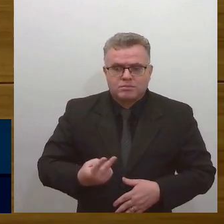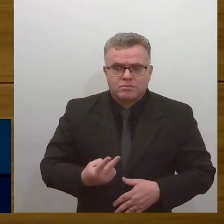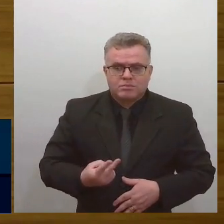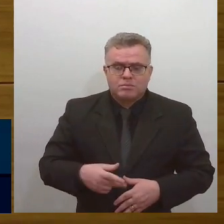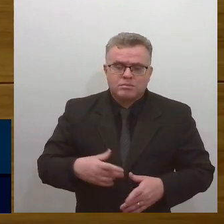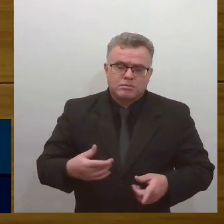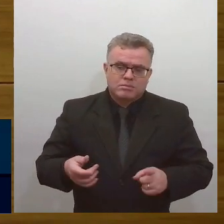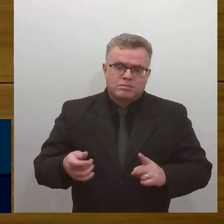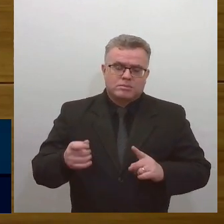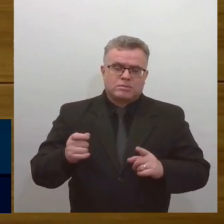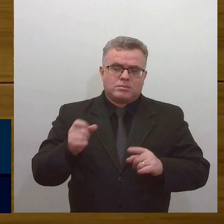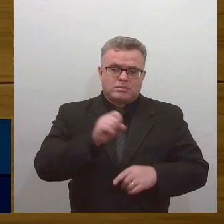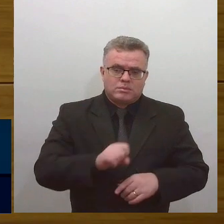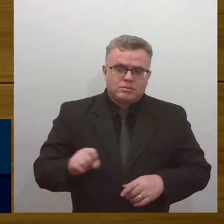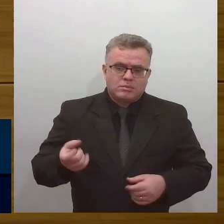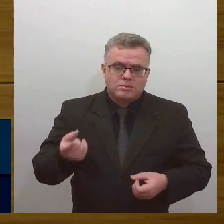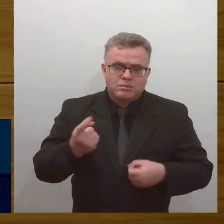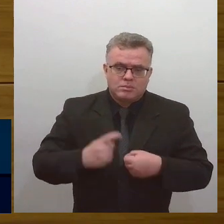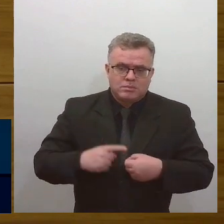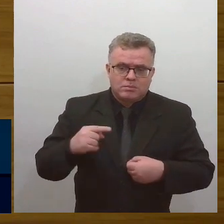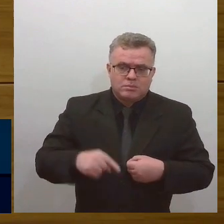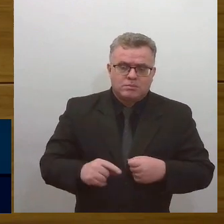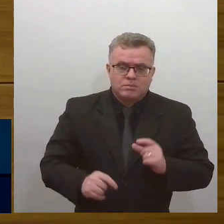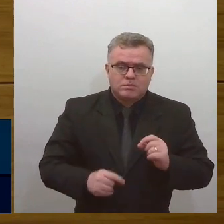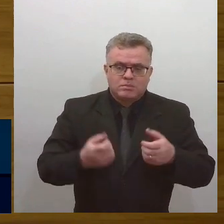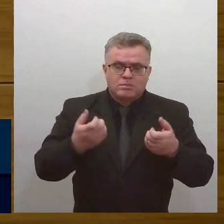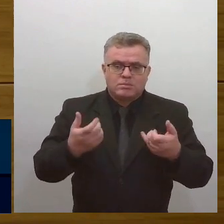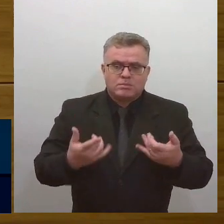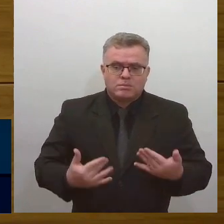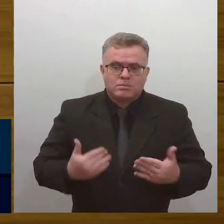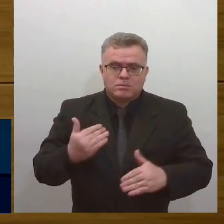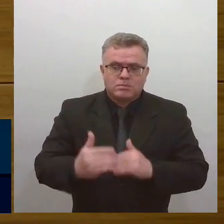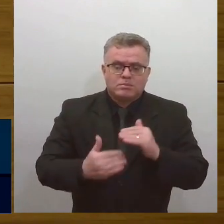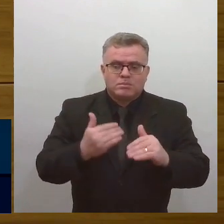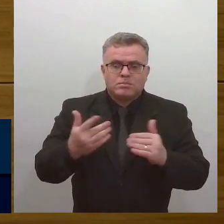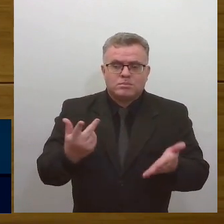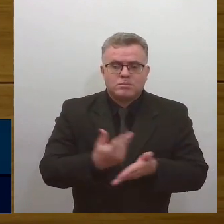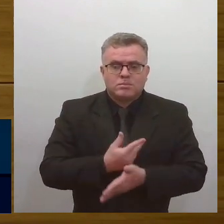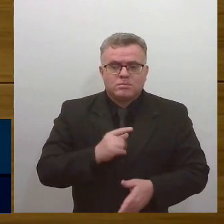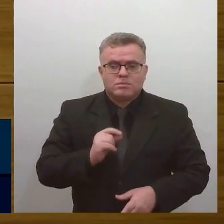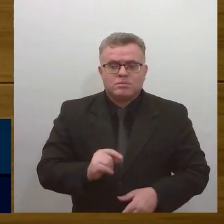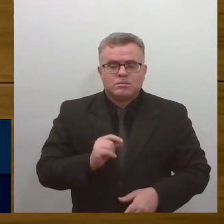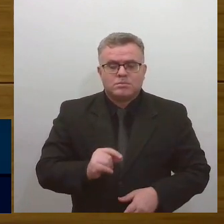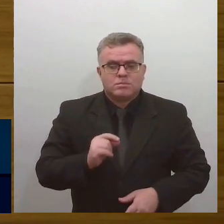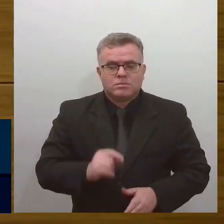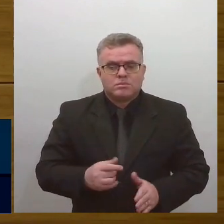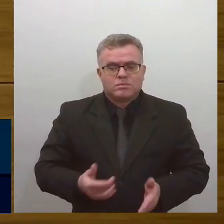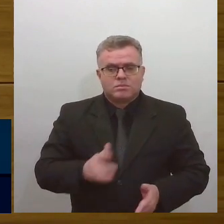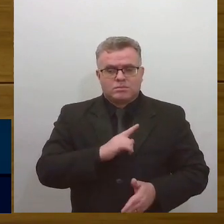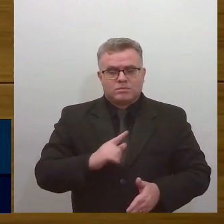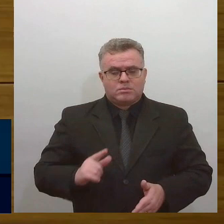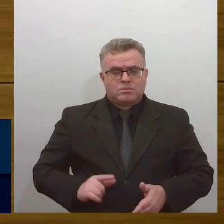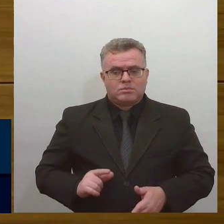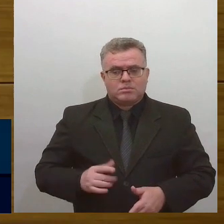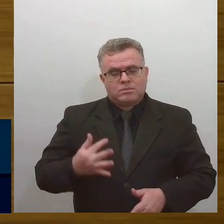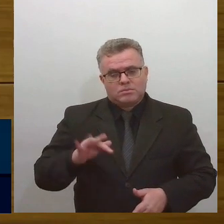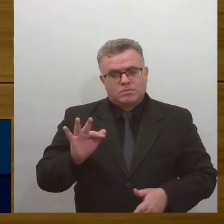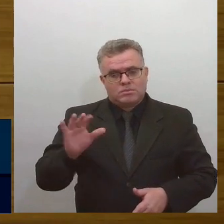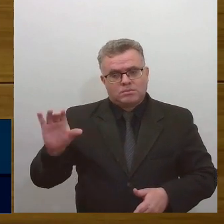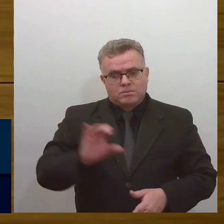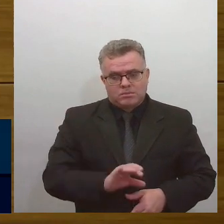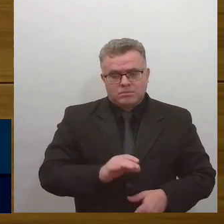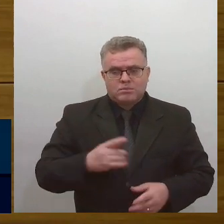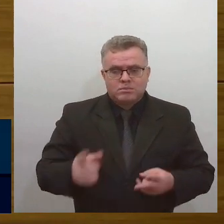est de volta aqui e falando dos avanços das intervenções do do governo federal nas rodovias acho que é